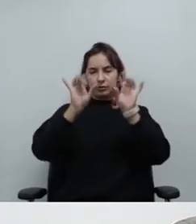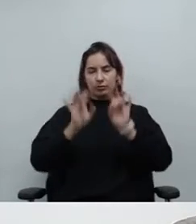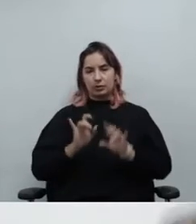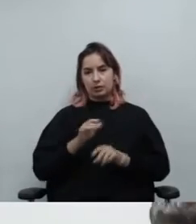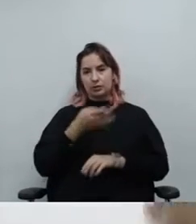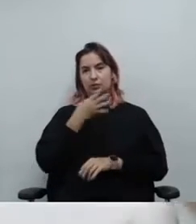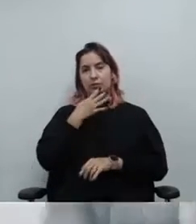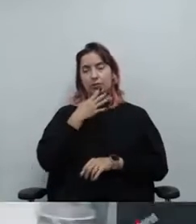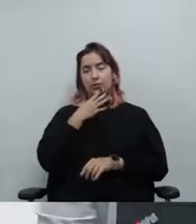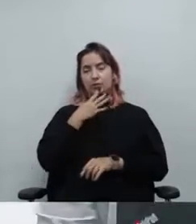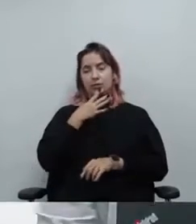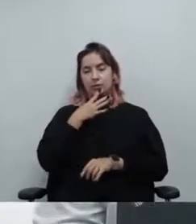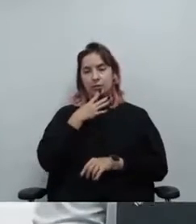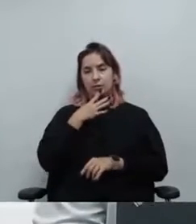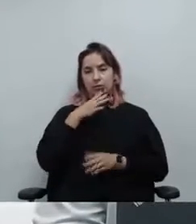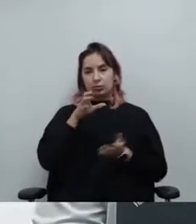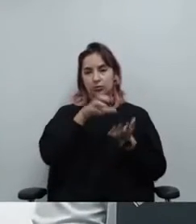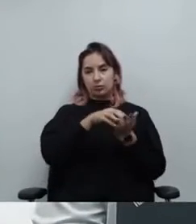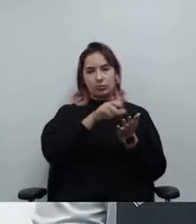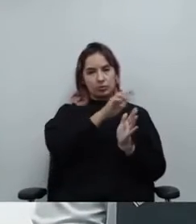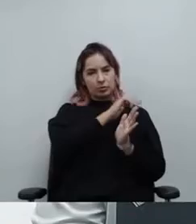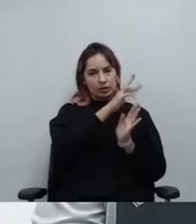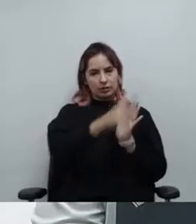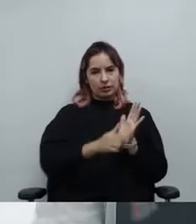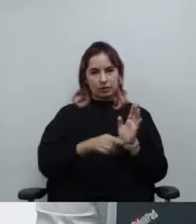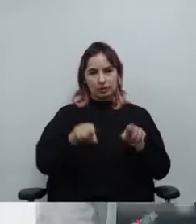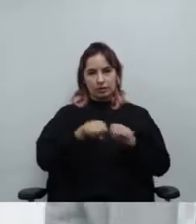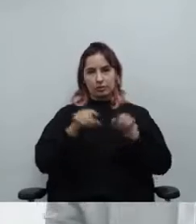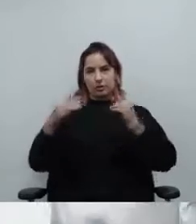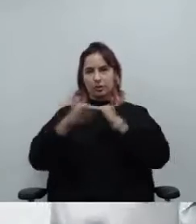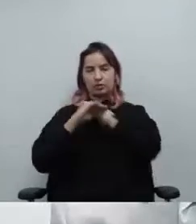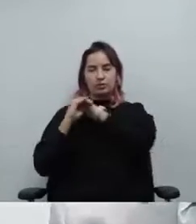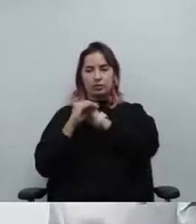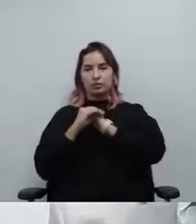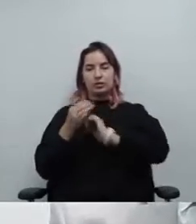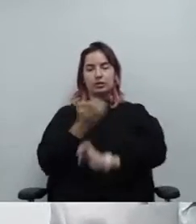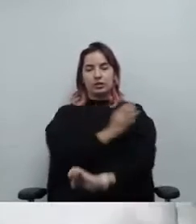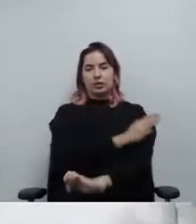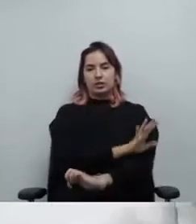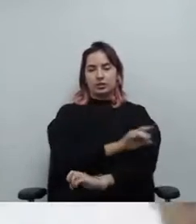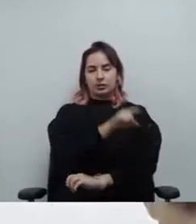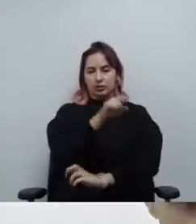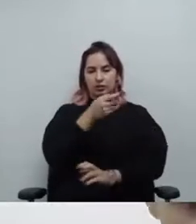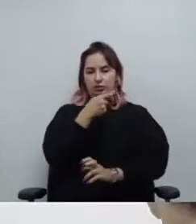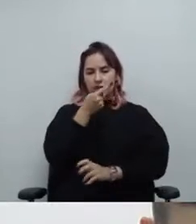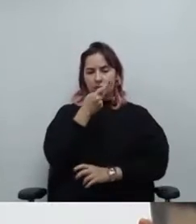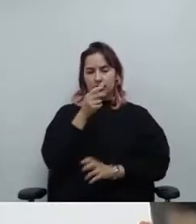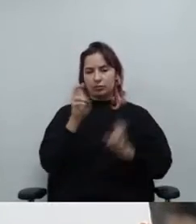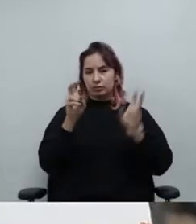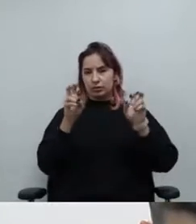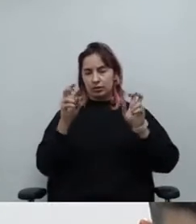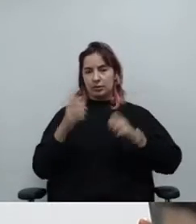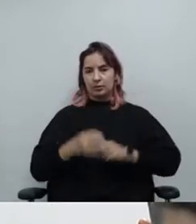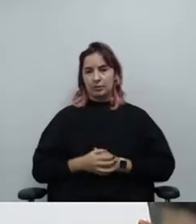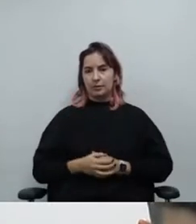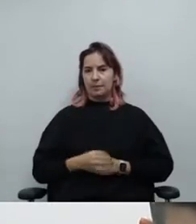conhecimento do Núcleo Especializado de Defesa da Diversidade, da Igualdade Racial. Aqui na pauta, né, o senhor trouxe um tema afeto a